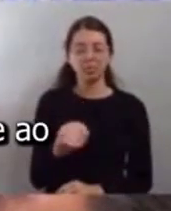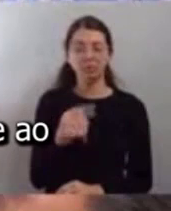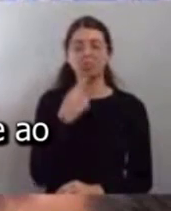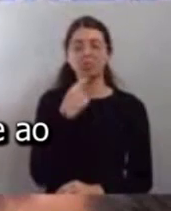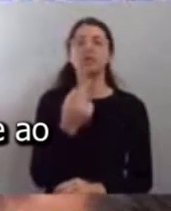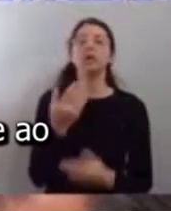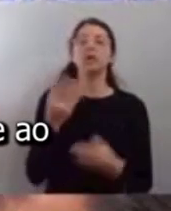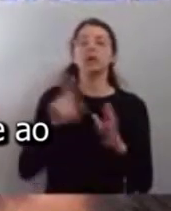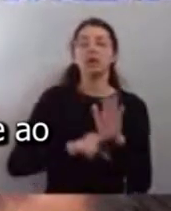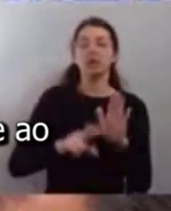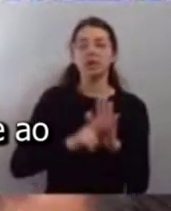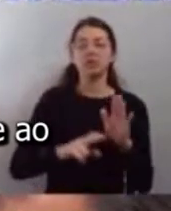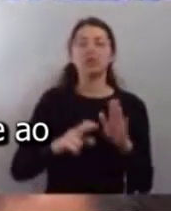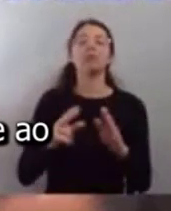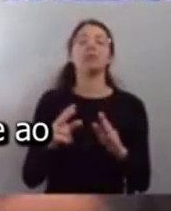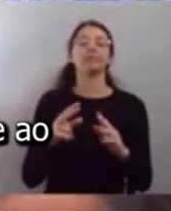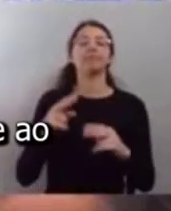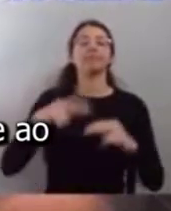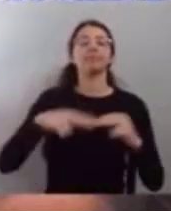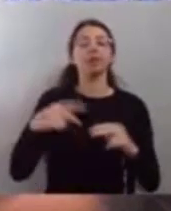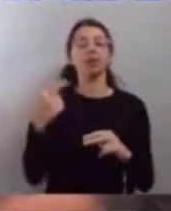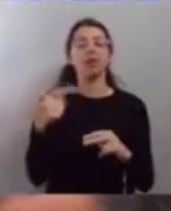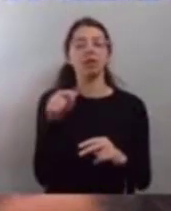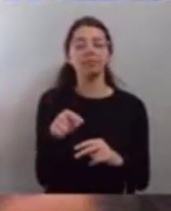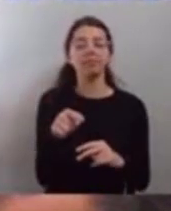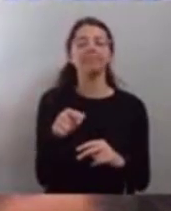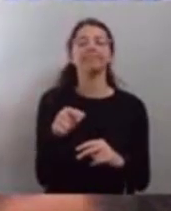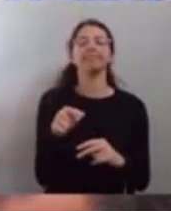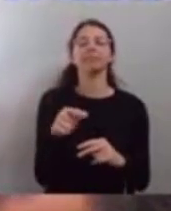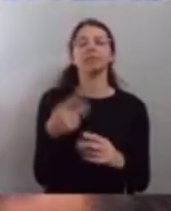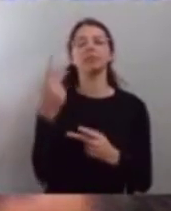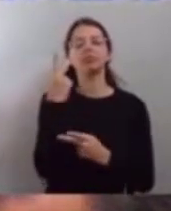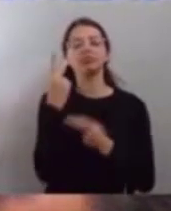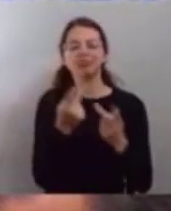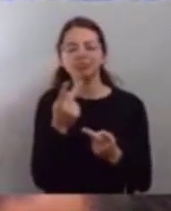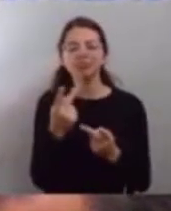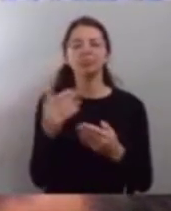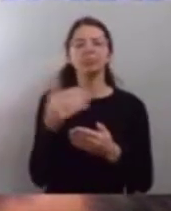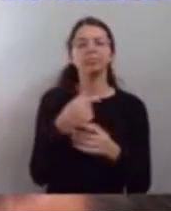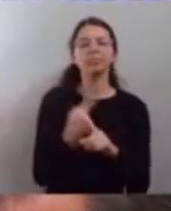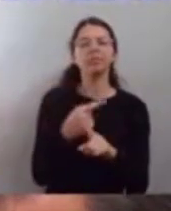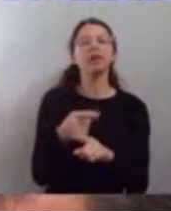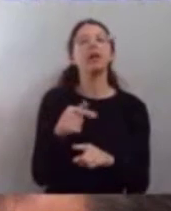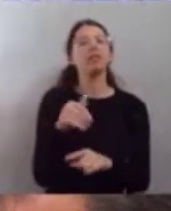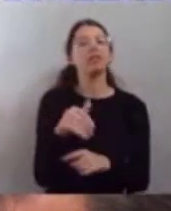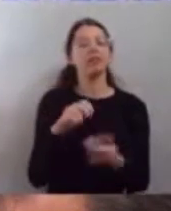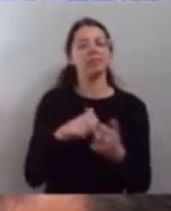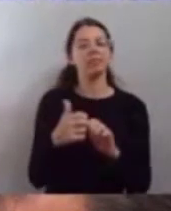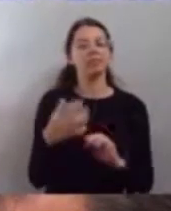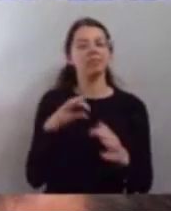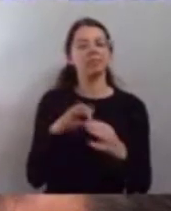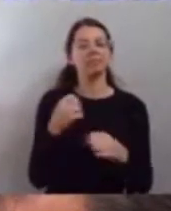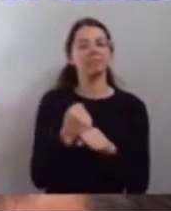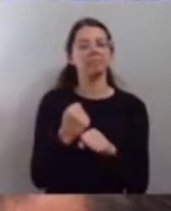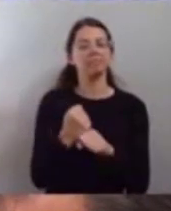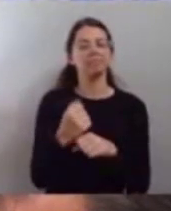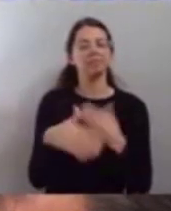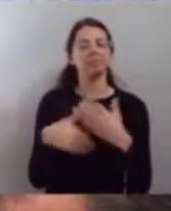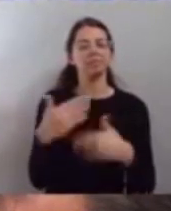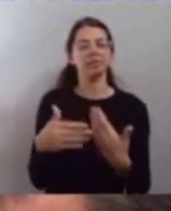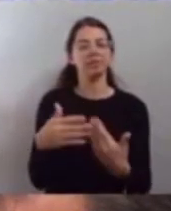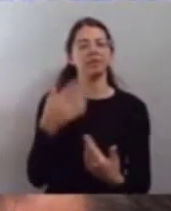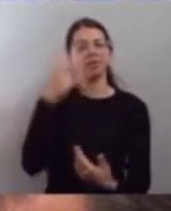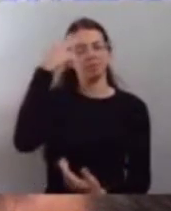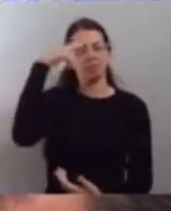referente ao diretoria feita e ao processo judicial que trairia problemas ao trabalho que estava a ser feito em Moçambique falou